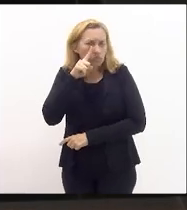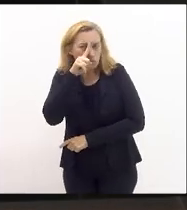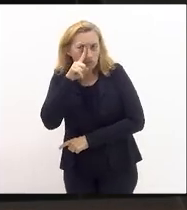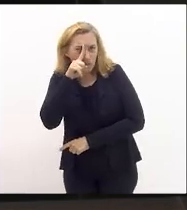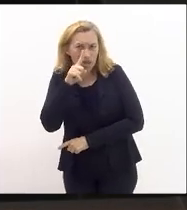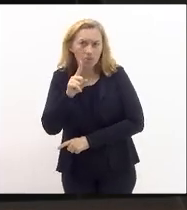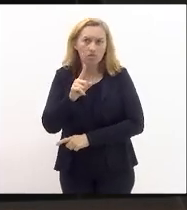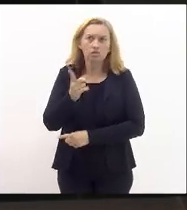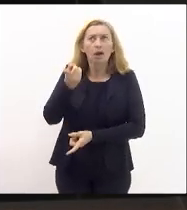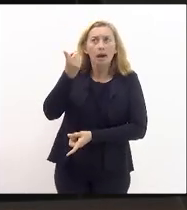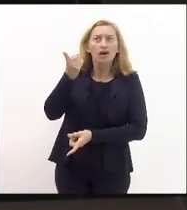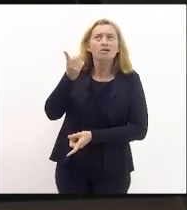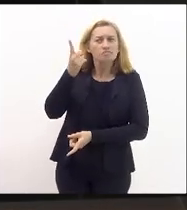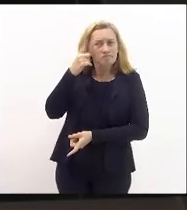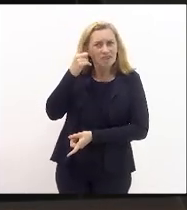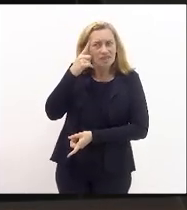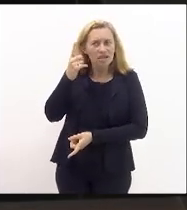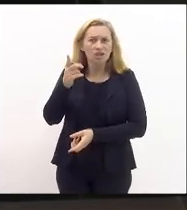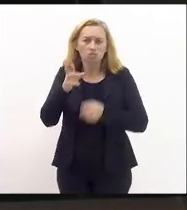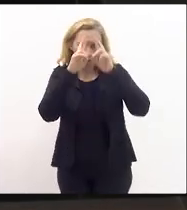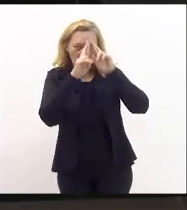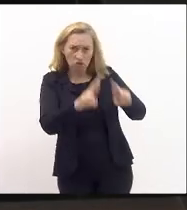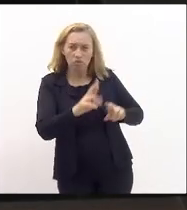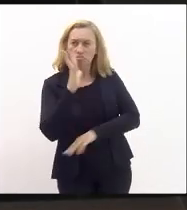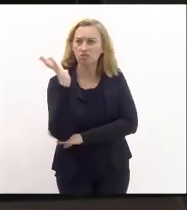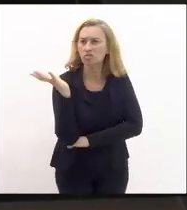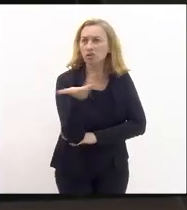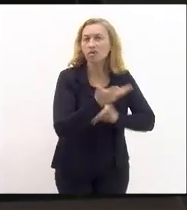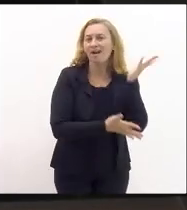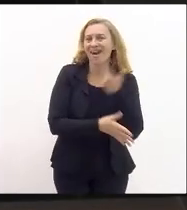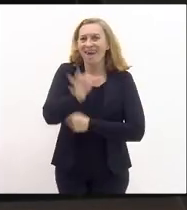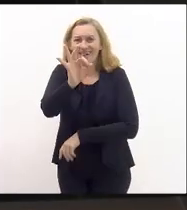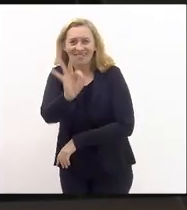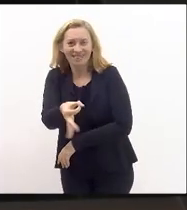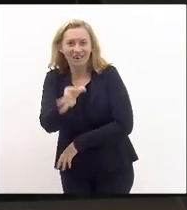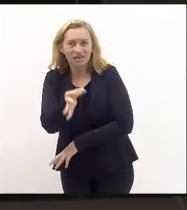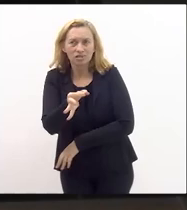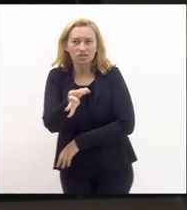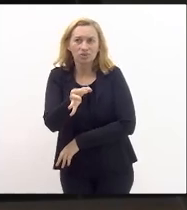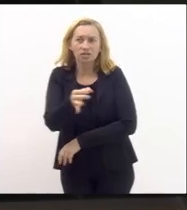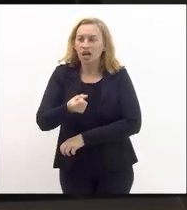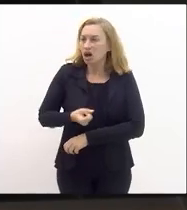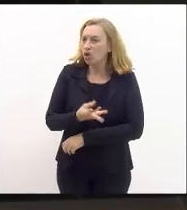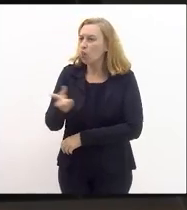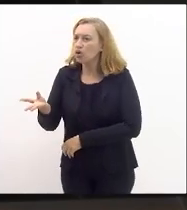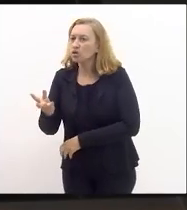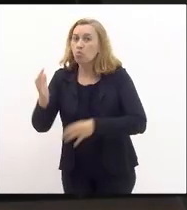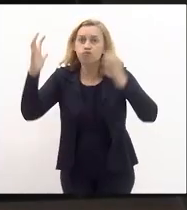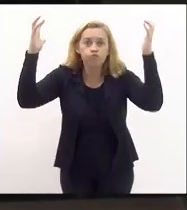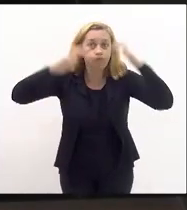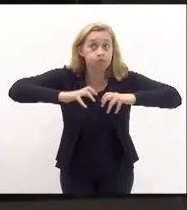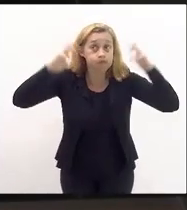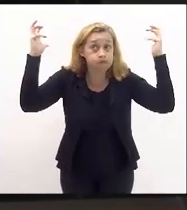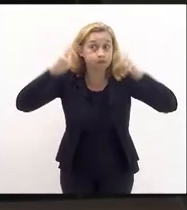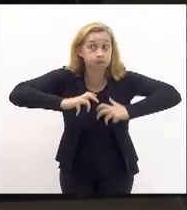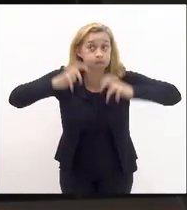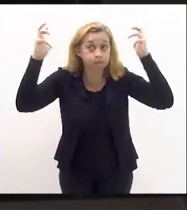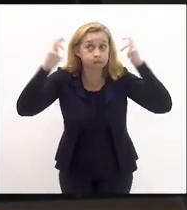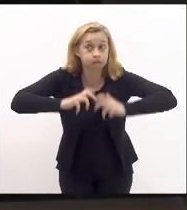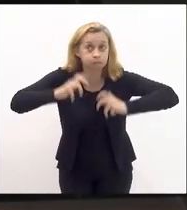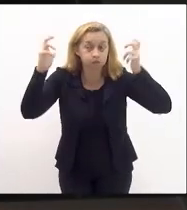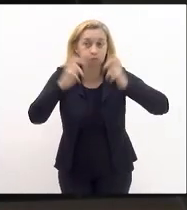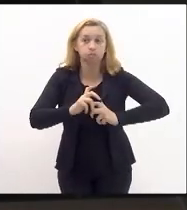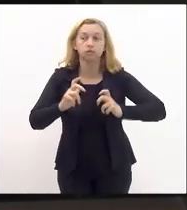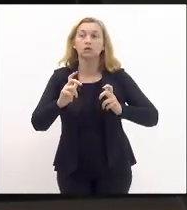sem pensar no respeito ao meio ambiente. É óbvio que a quantidade de chuvas, acrescidas às